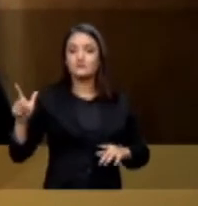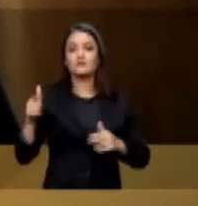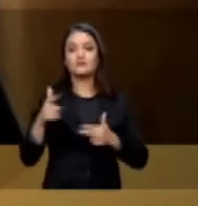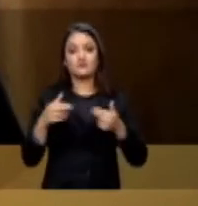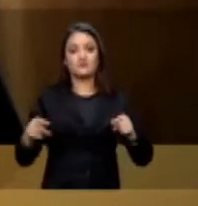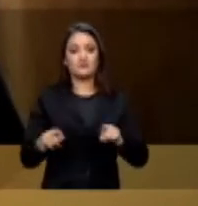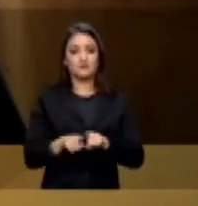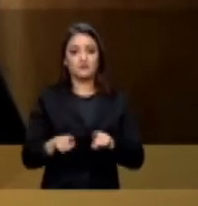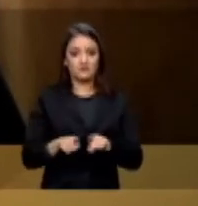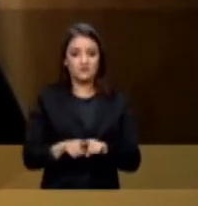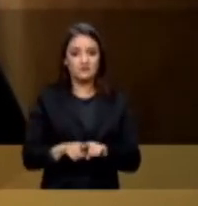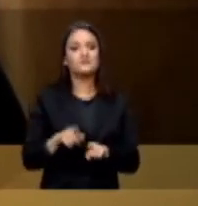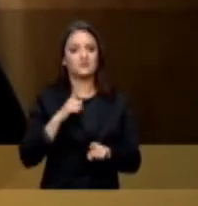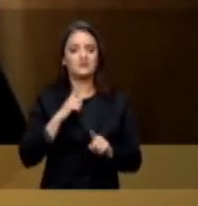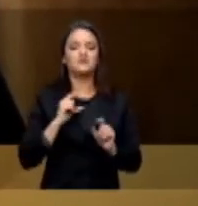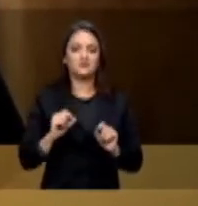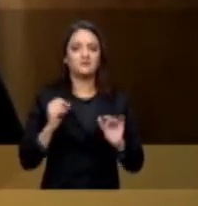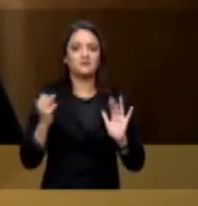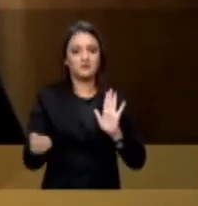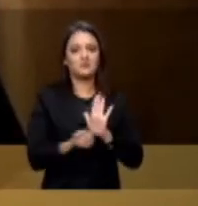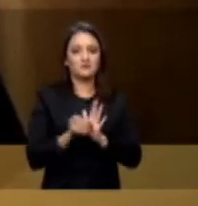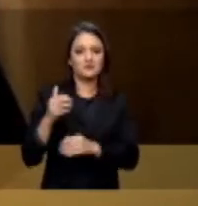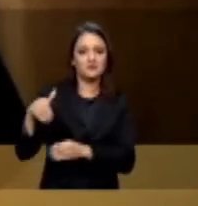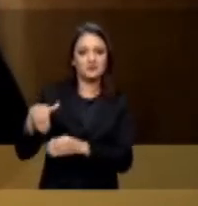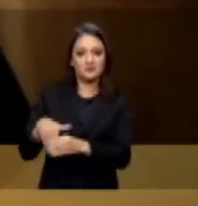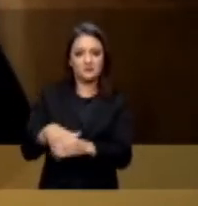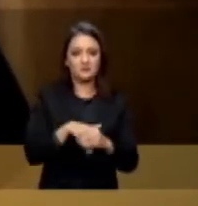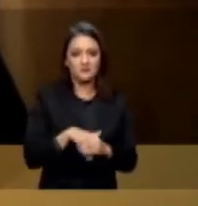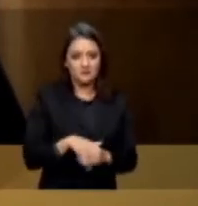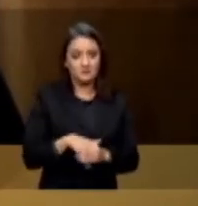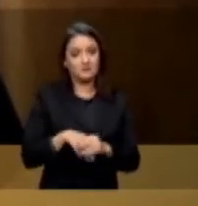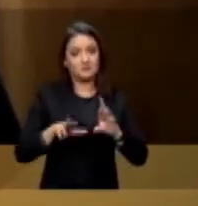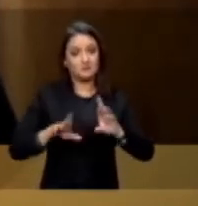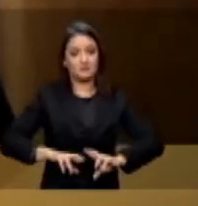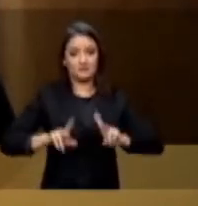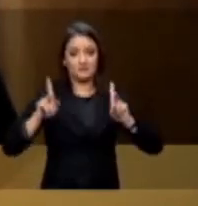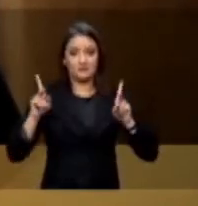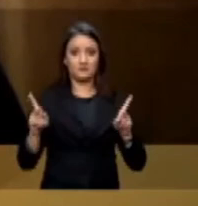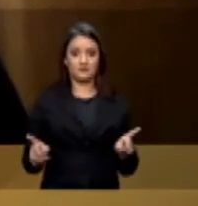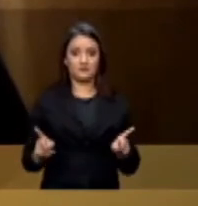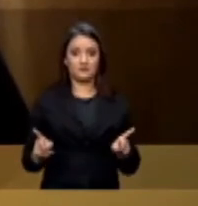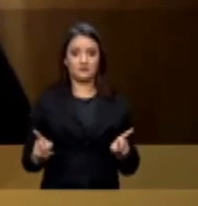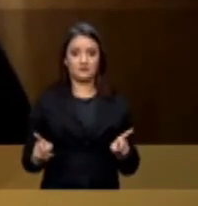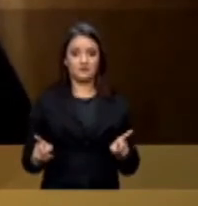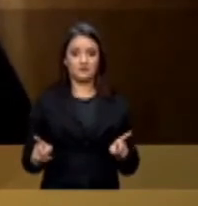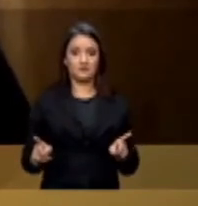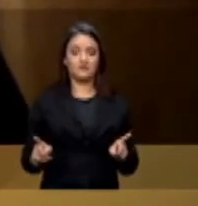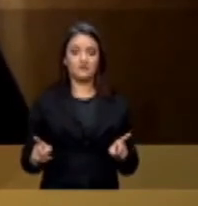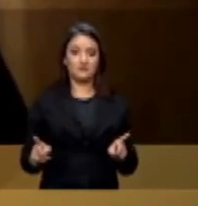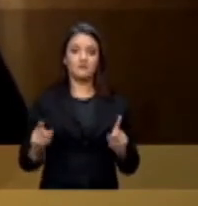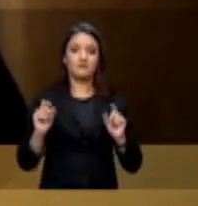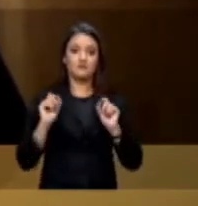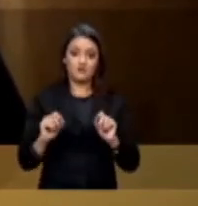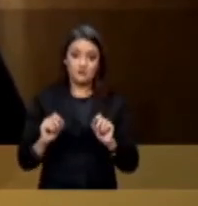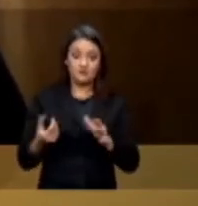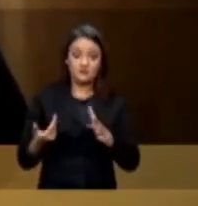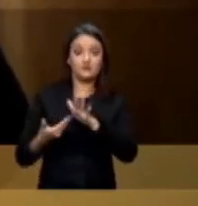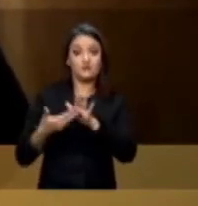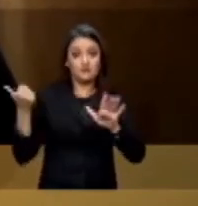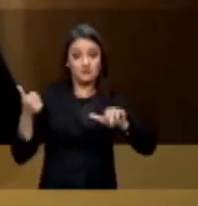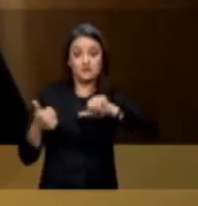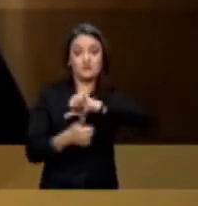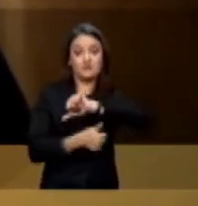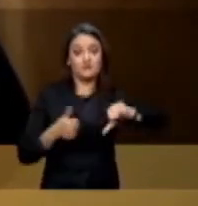aí teríamos um marco eleitoral totalmente diferente, revogando, afastando,